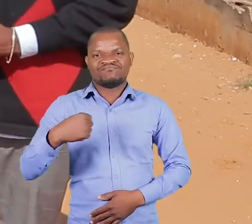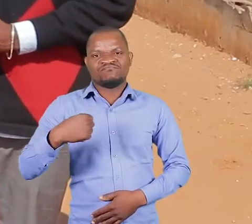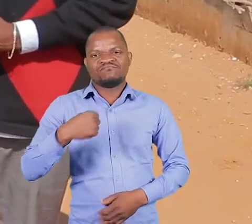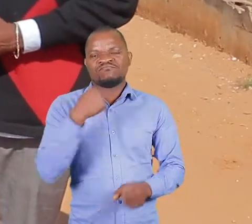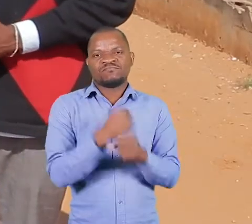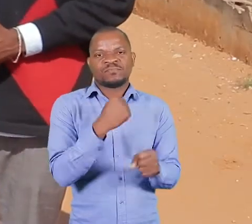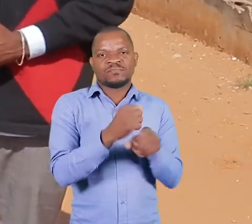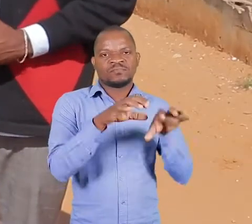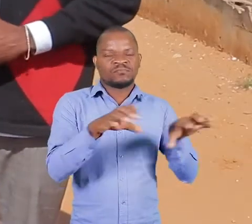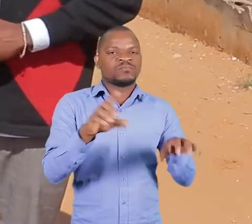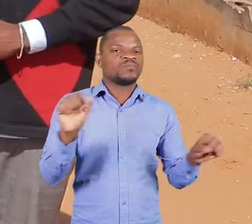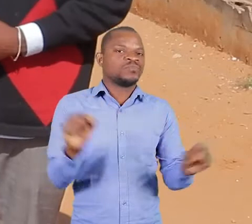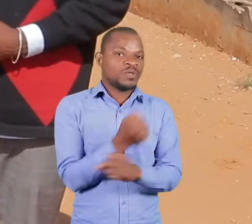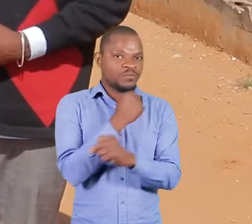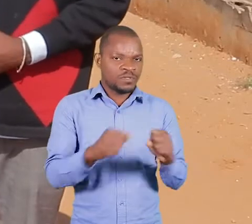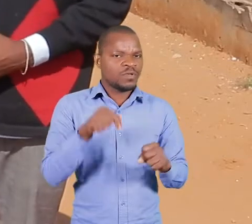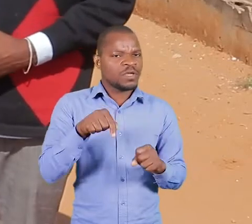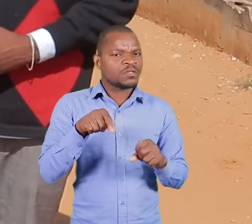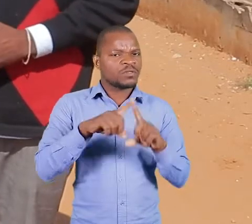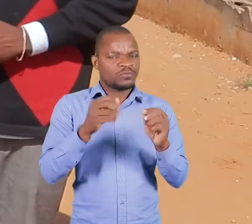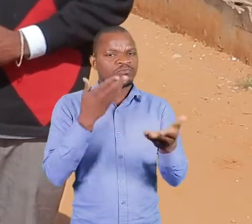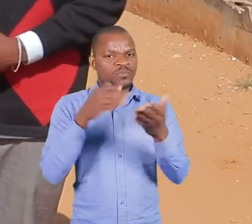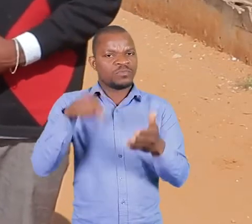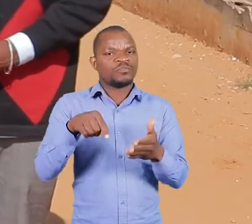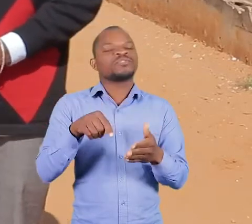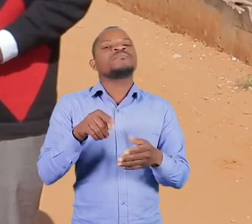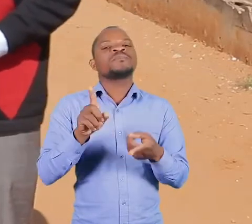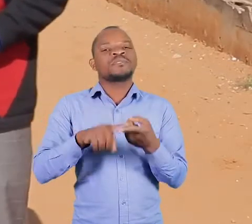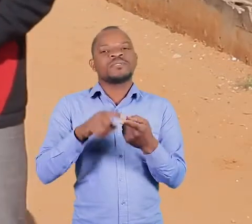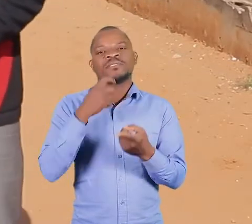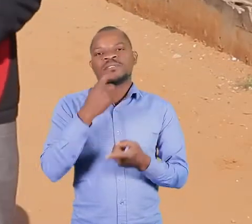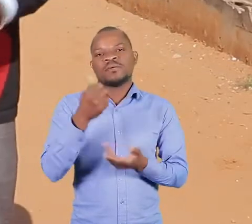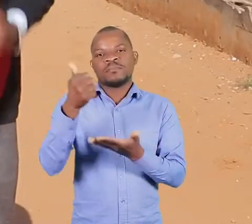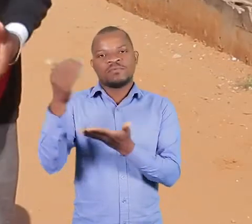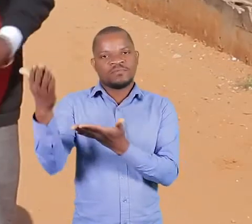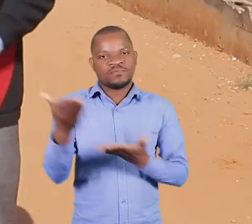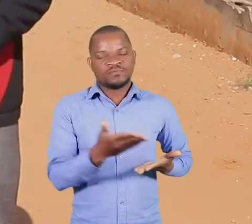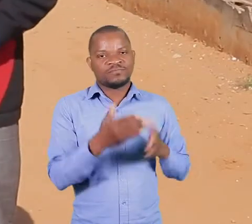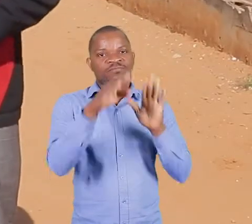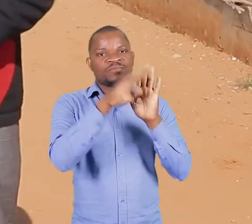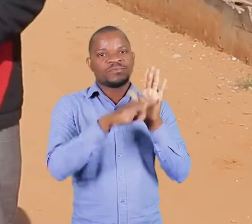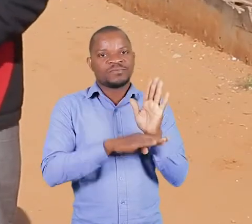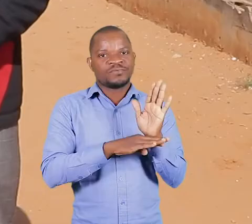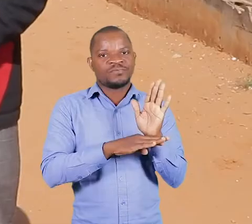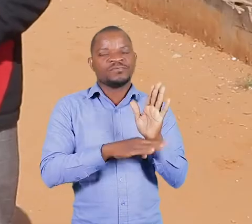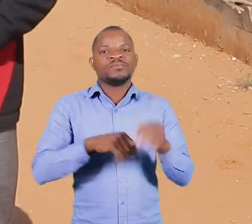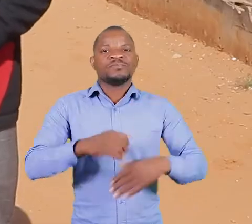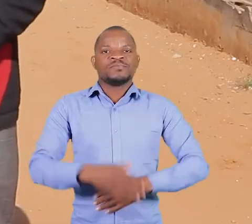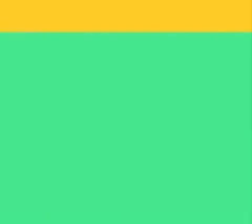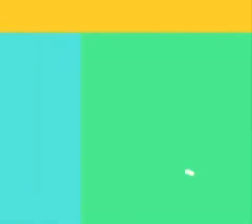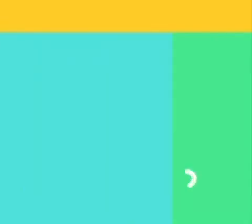vamos conversar na edição de hoje. Mas antes, vamos saudar quem nos assiste do outro lado. Olá! Olá. Bem-vindo ao